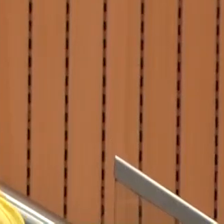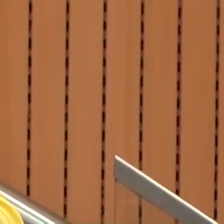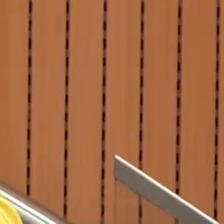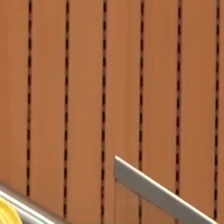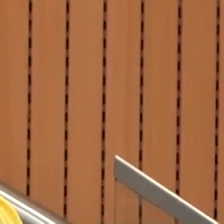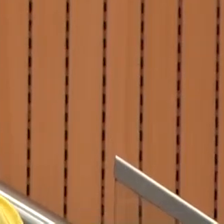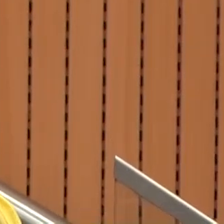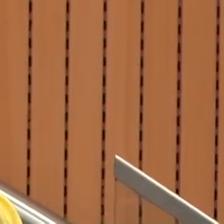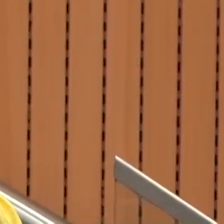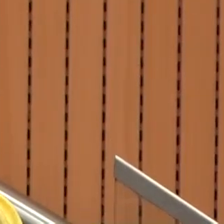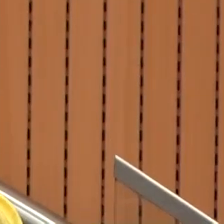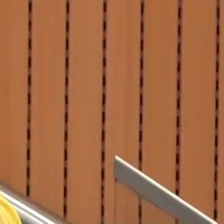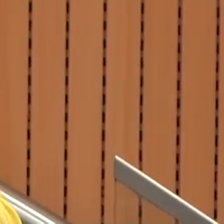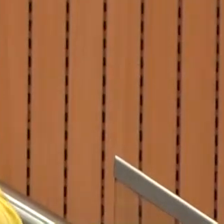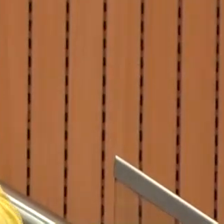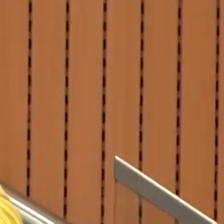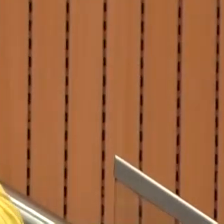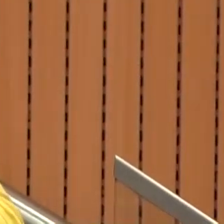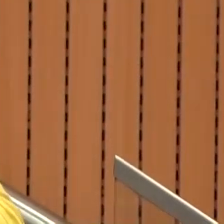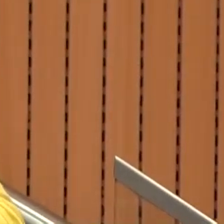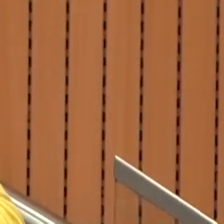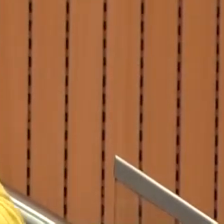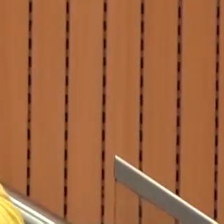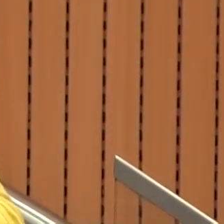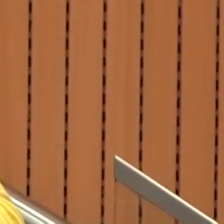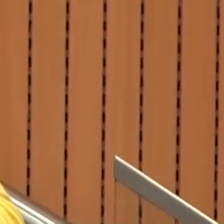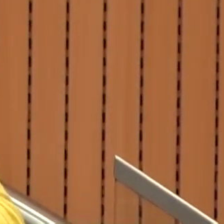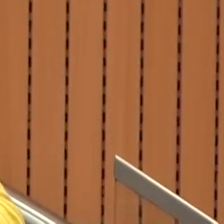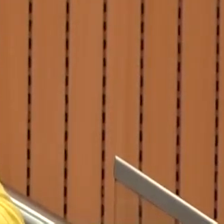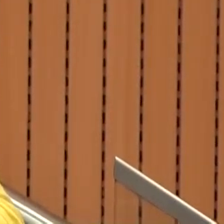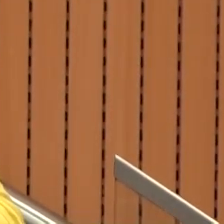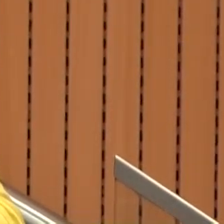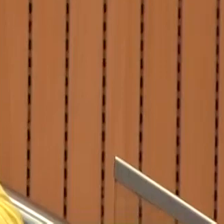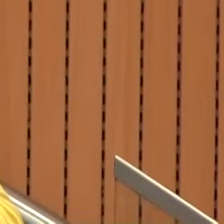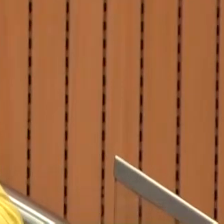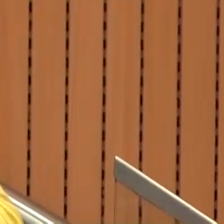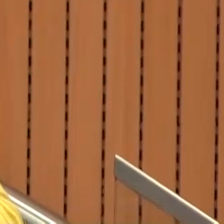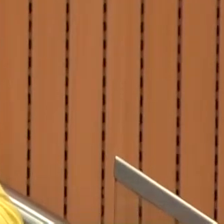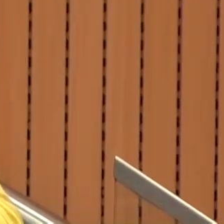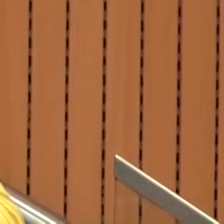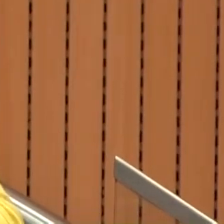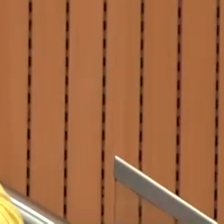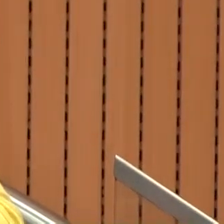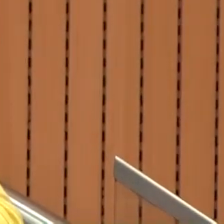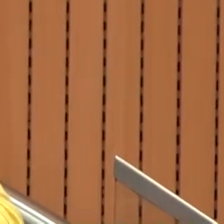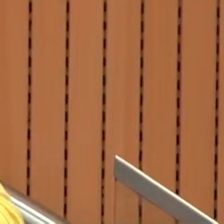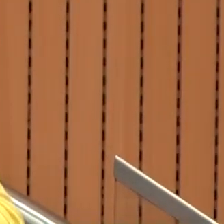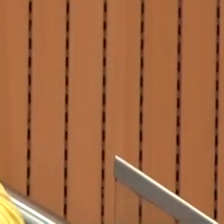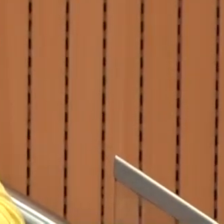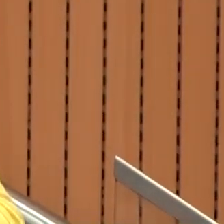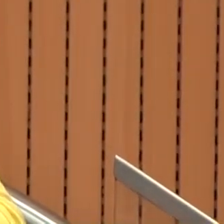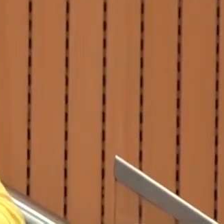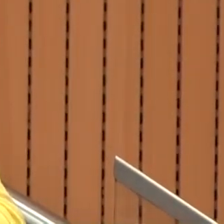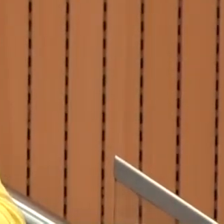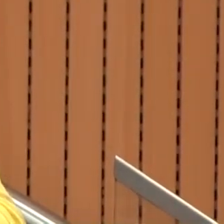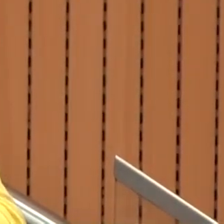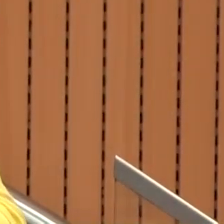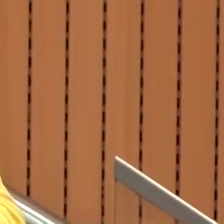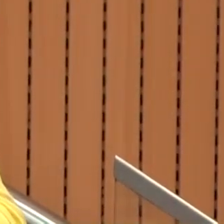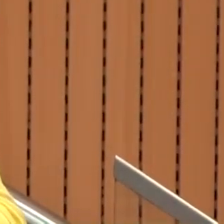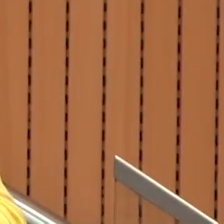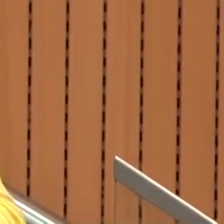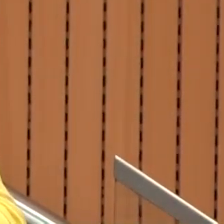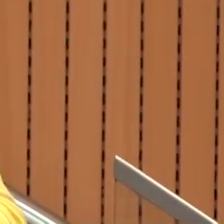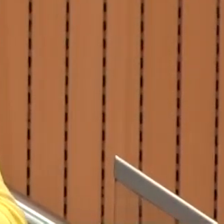está no amigo na mesa ele ea equipe da futura e da bancada abrakadabra se comprometeu a responder todas as